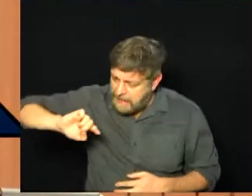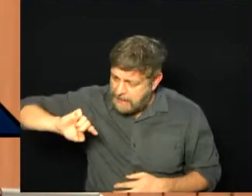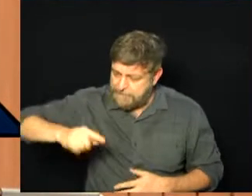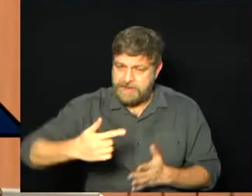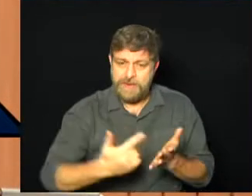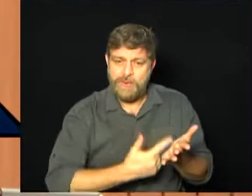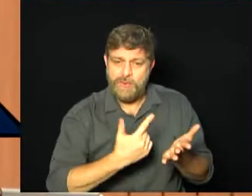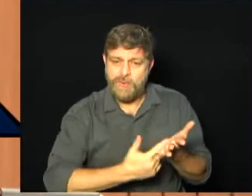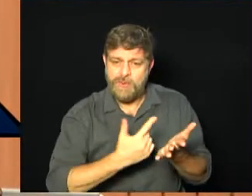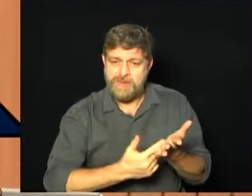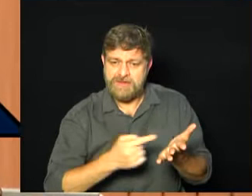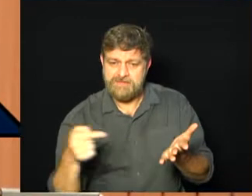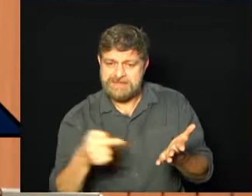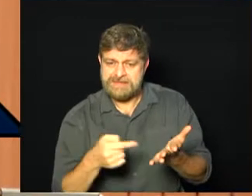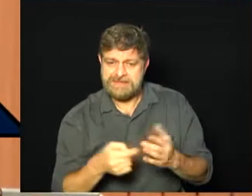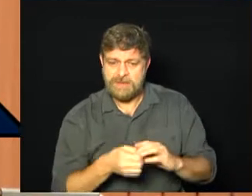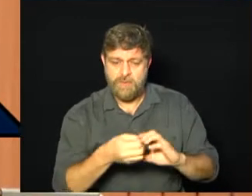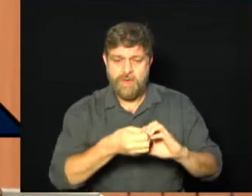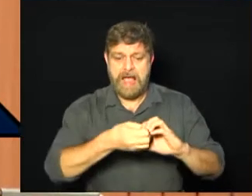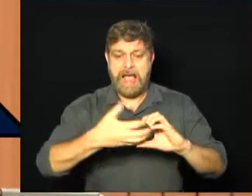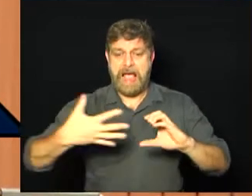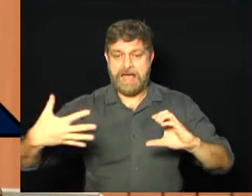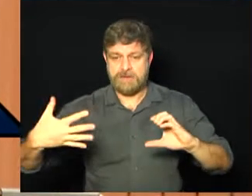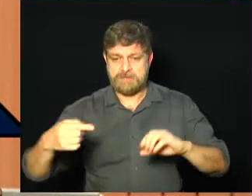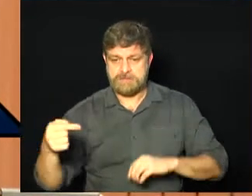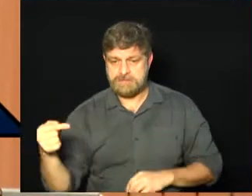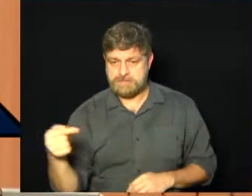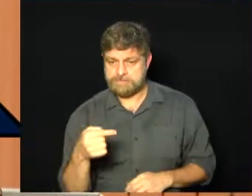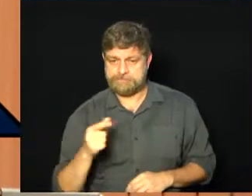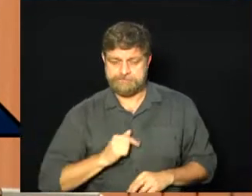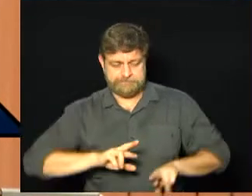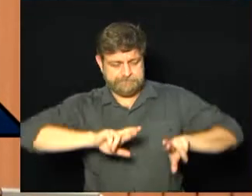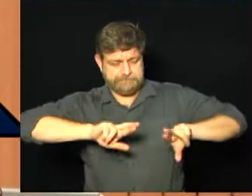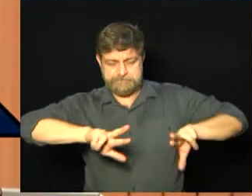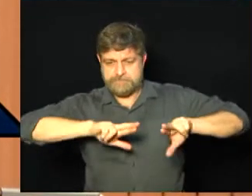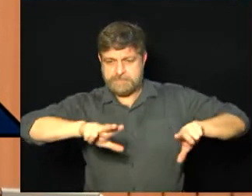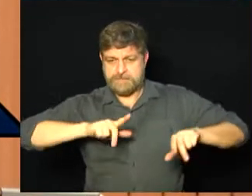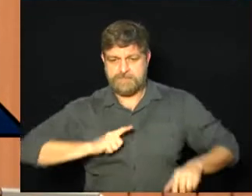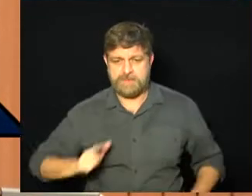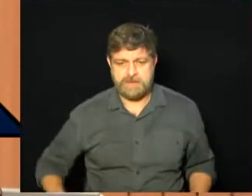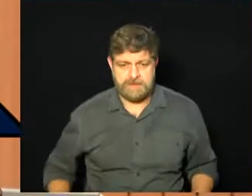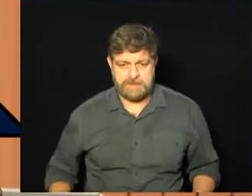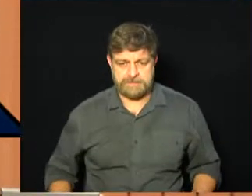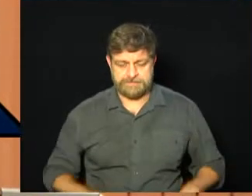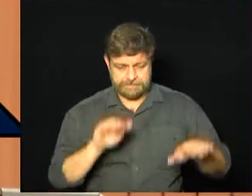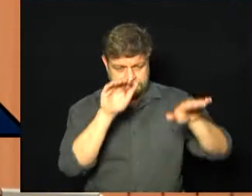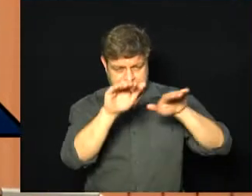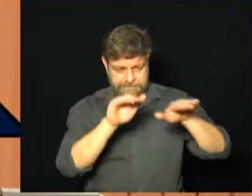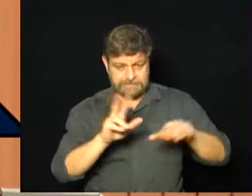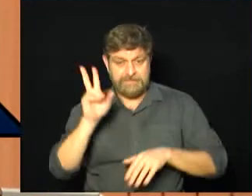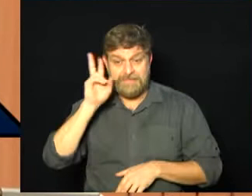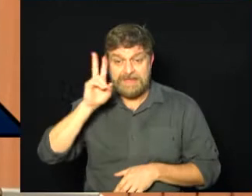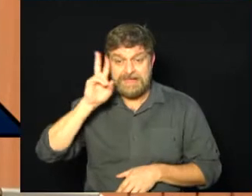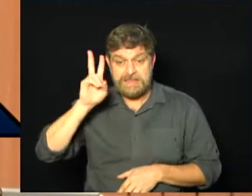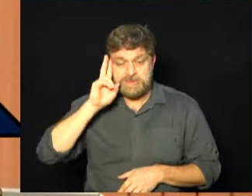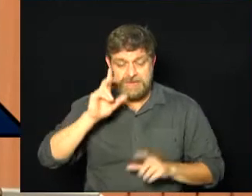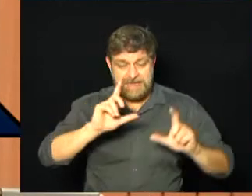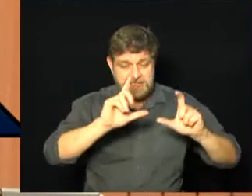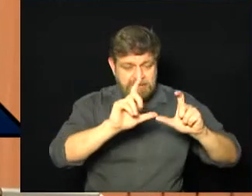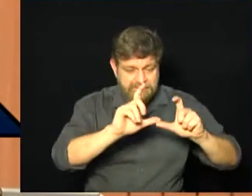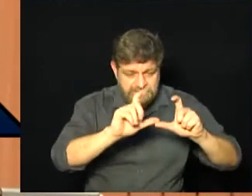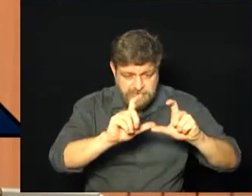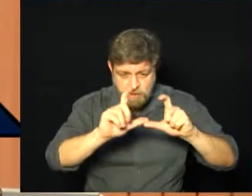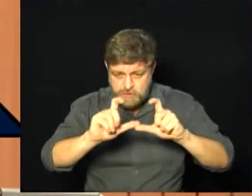deles considerados raros, uma diversificada hemeroteca e histórica coleção de